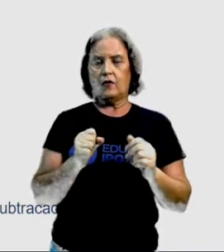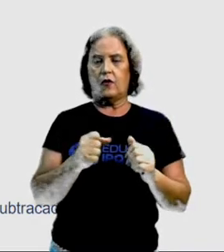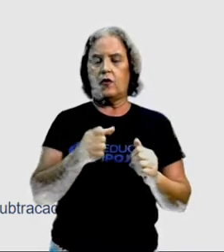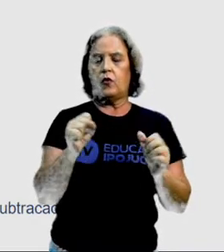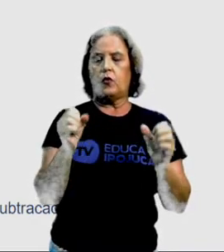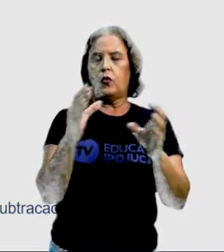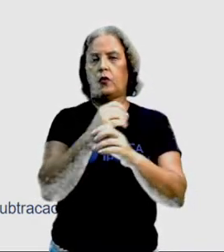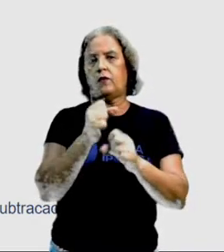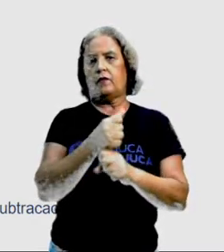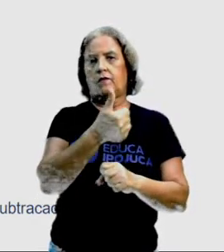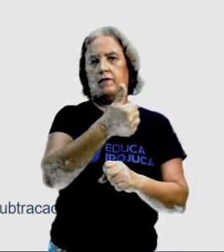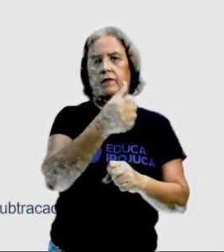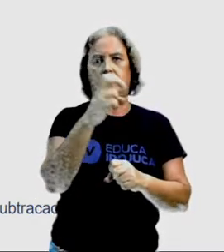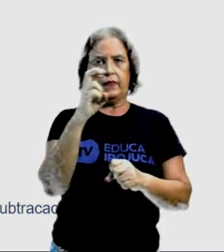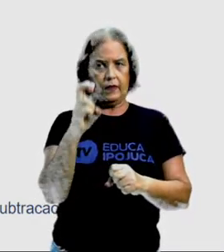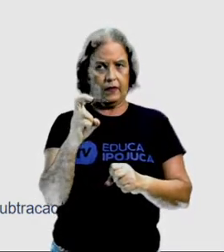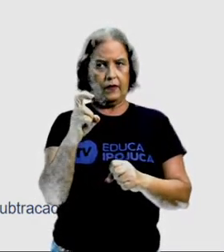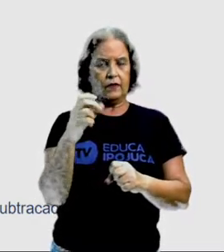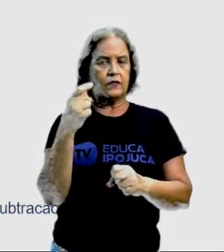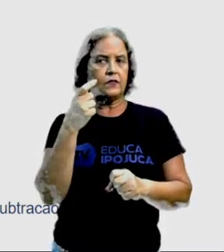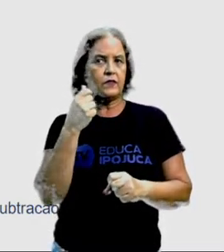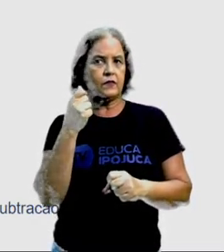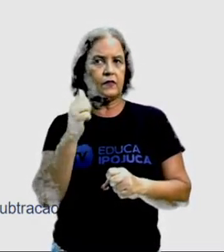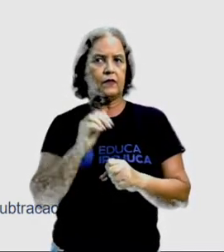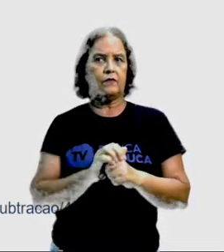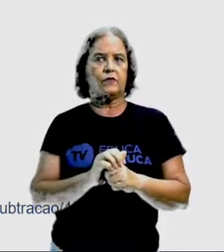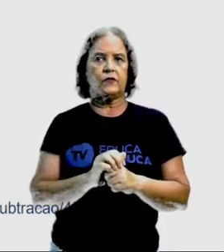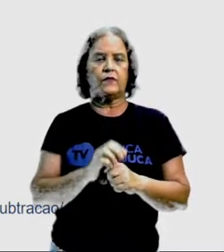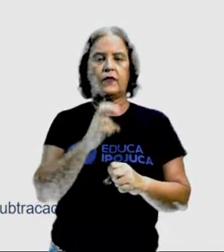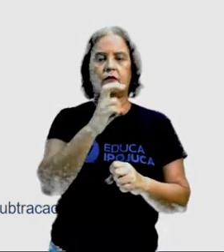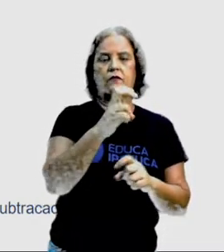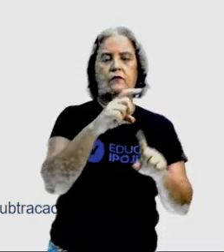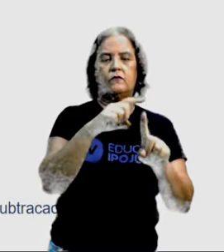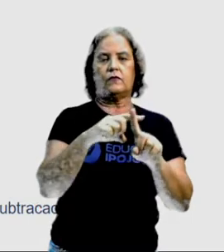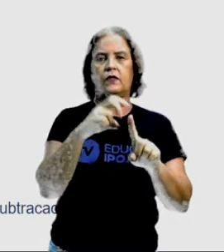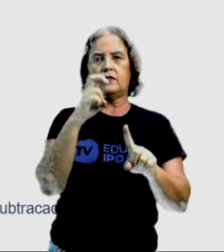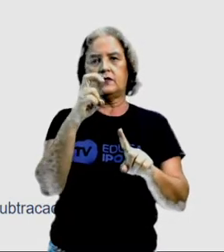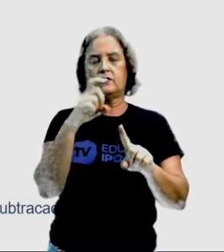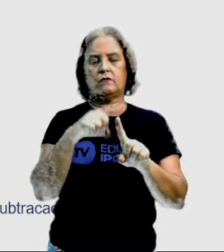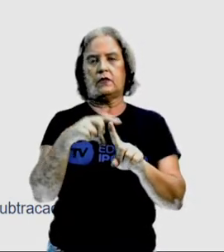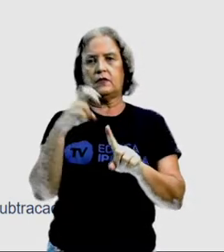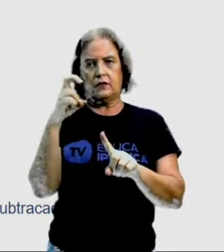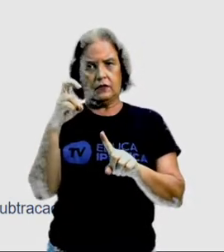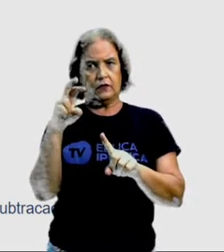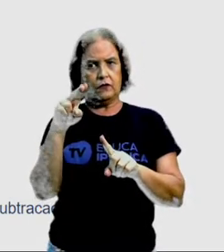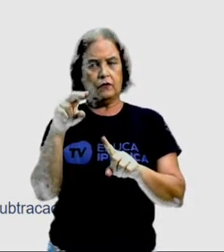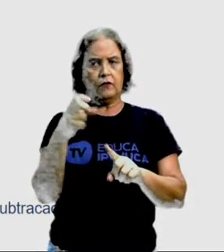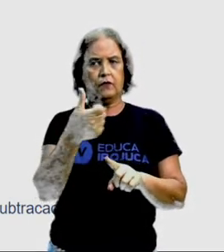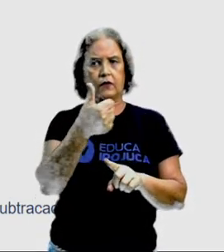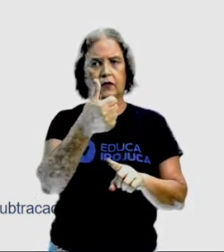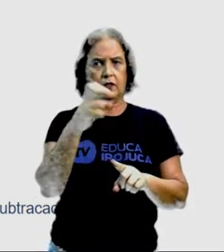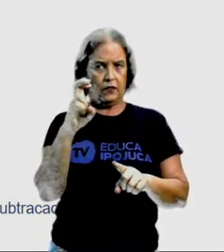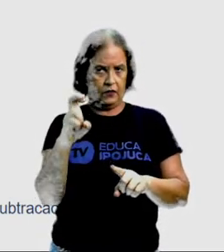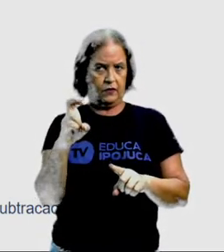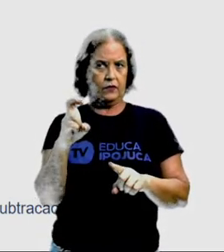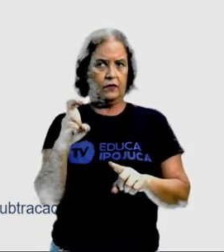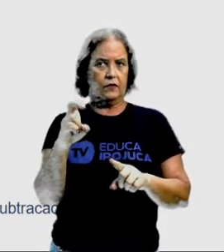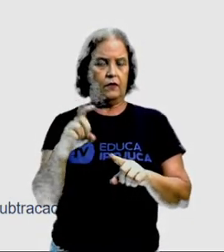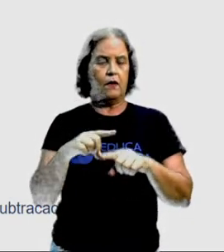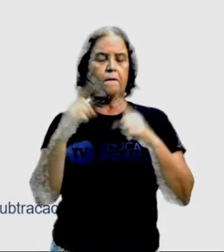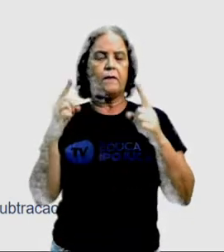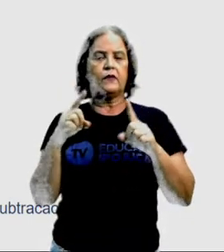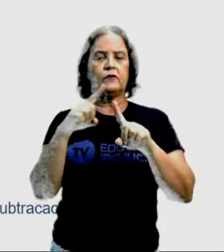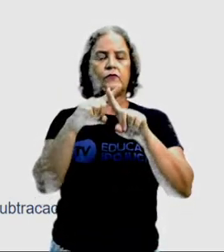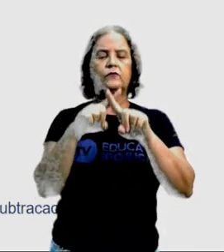15 lápis. E aí eu vou contar o quê? 5 mais 5 mais 5, que é igual a 15. Mas essa multiplicação, para eu ter um resultado